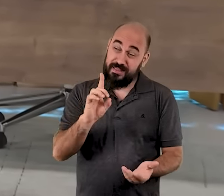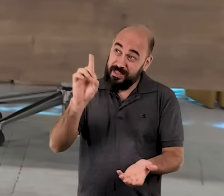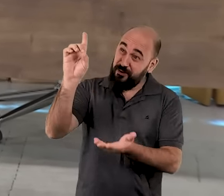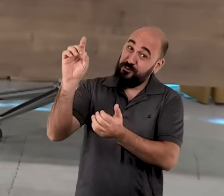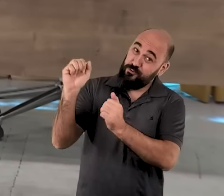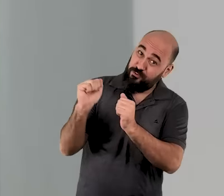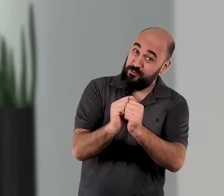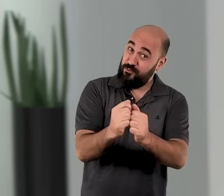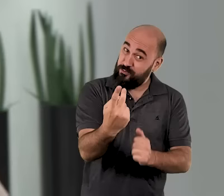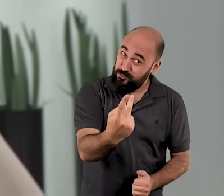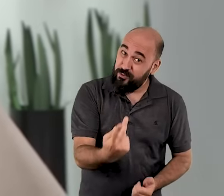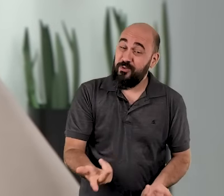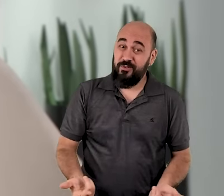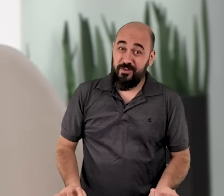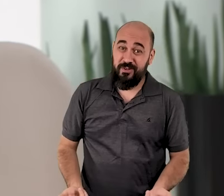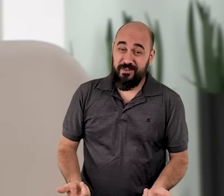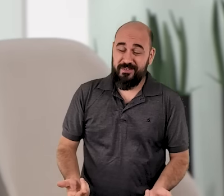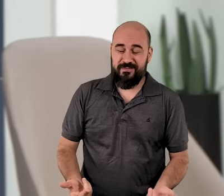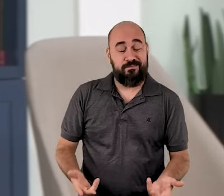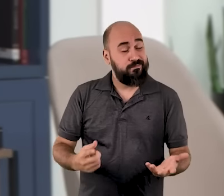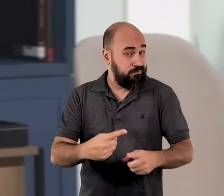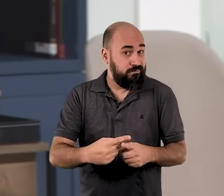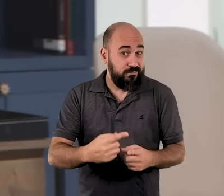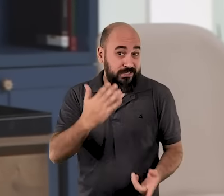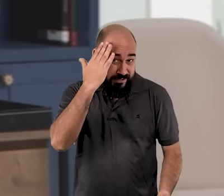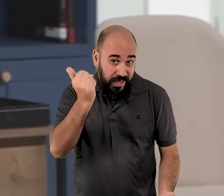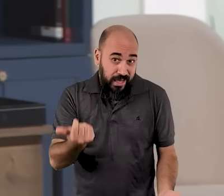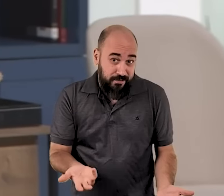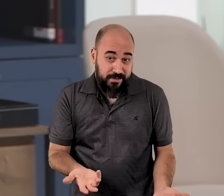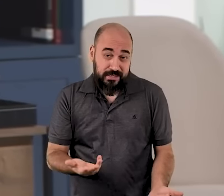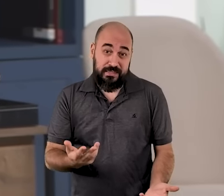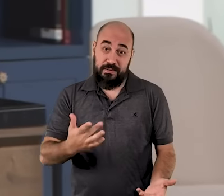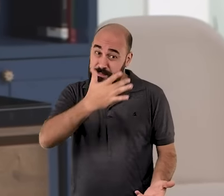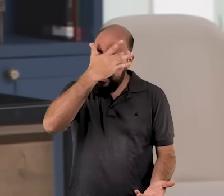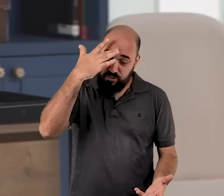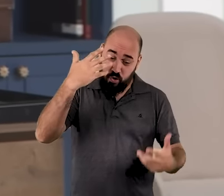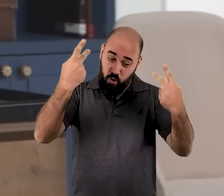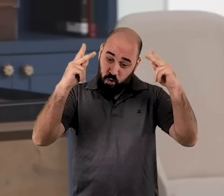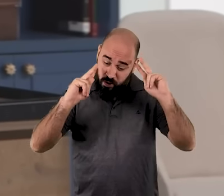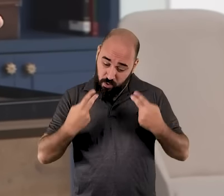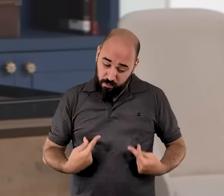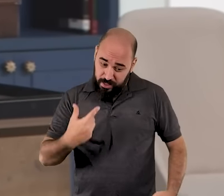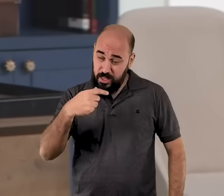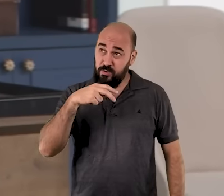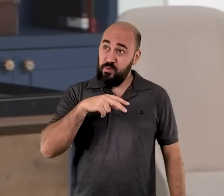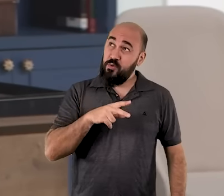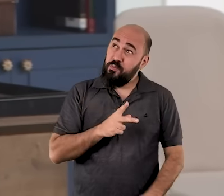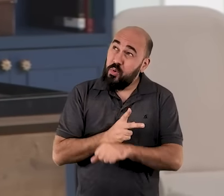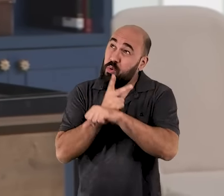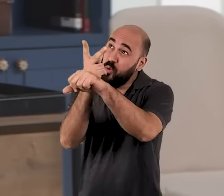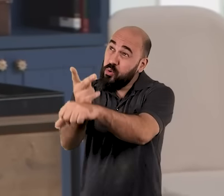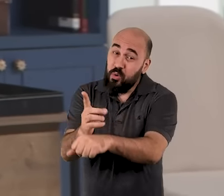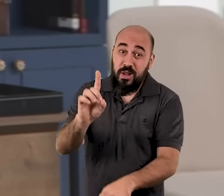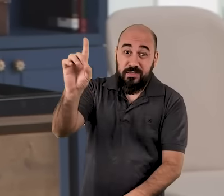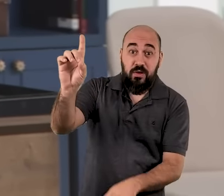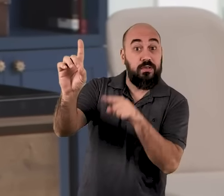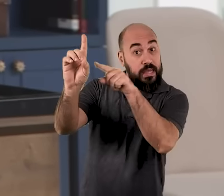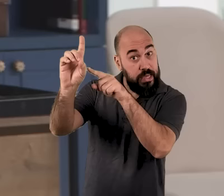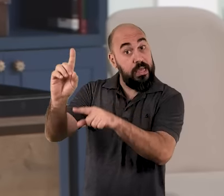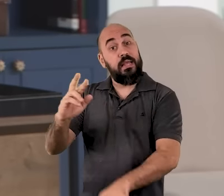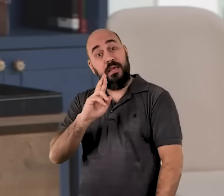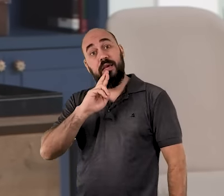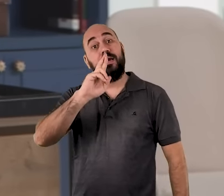Senhor. Porque assim, sempre que o ser humano busca a Deus com sinceridade, o Senhor se manifesta. O Senhor